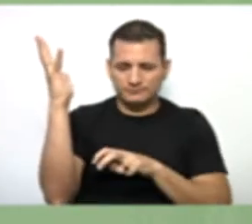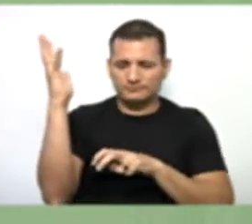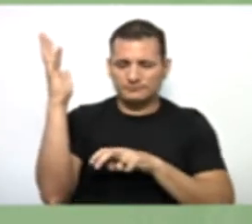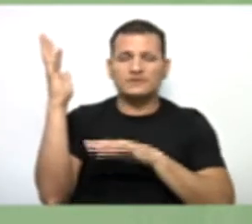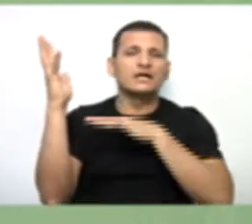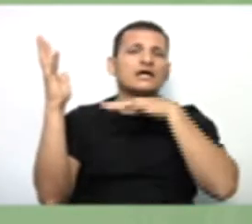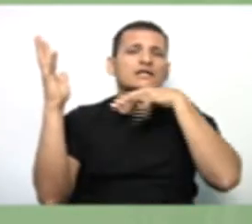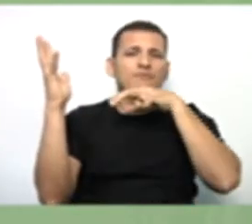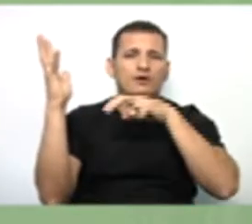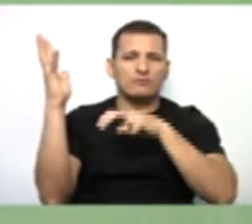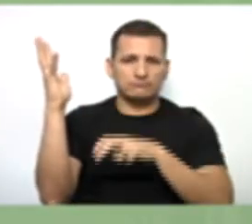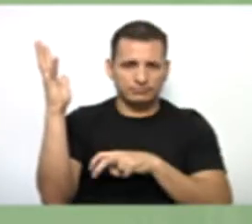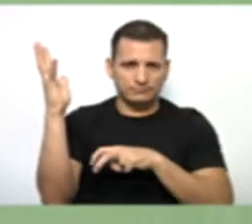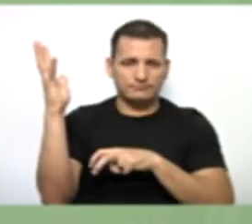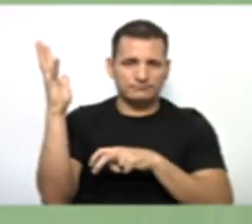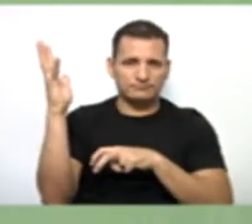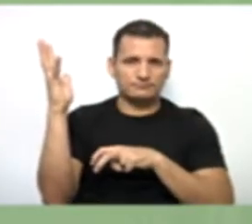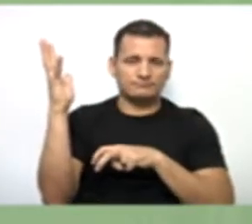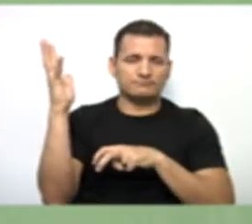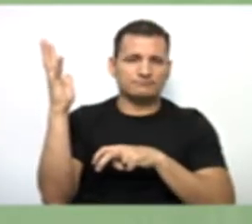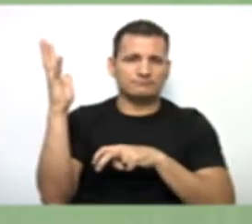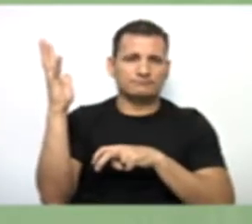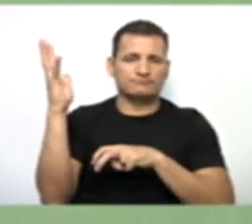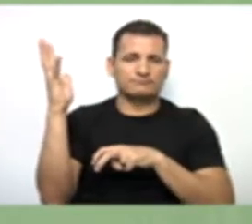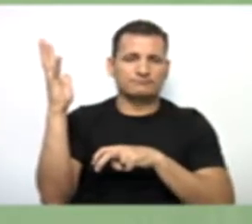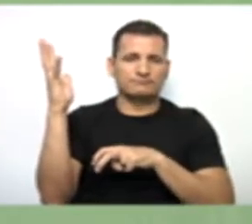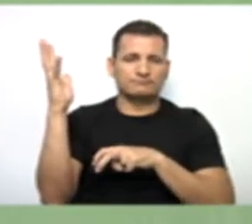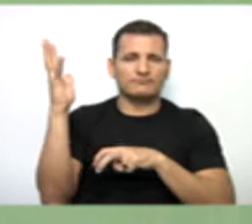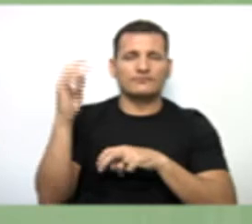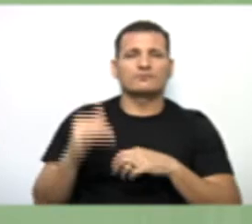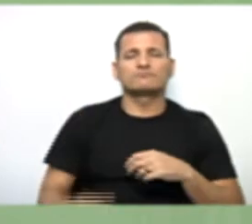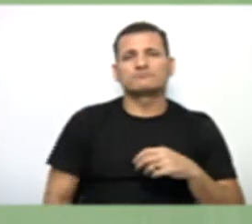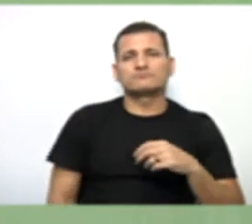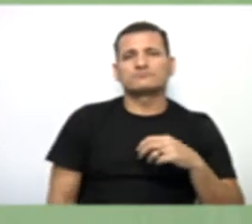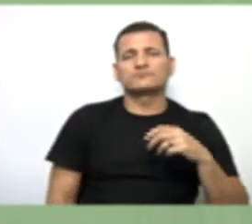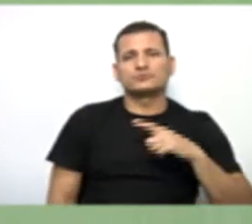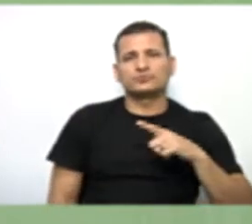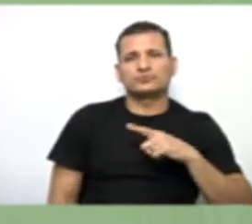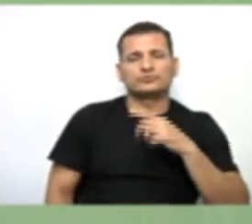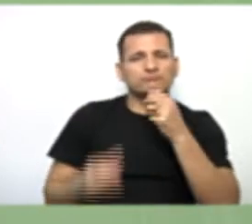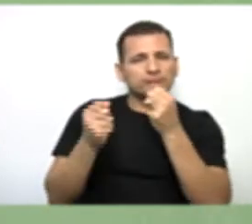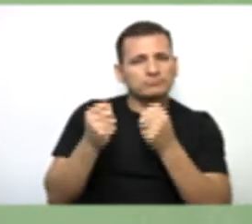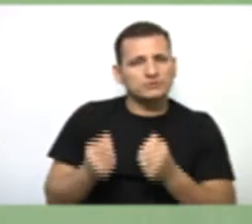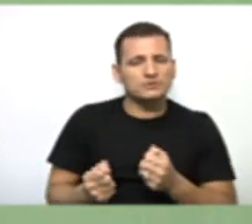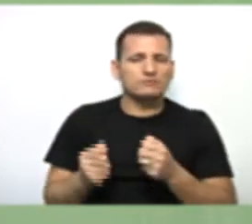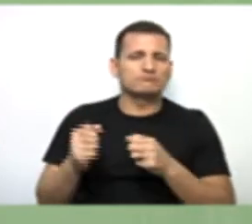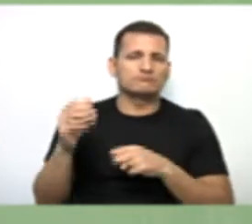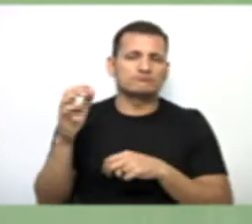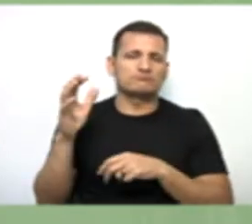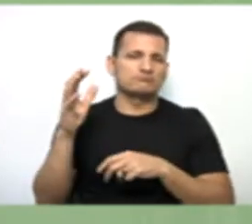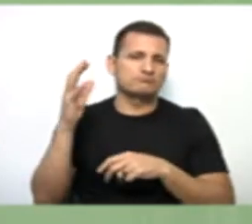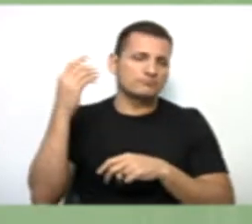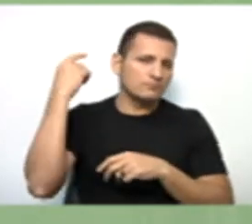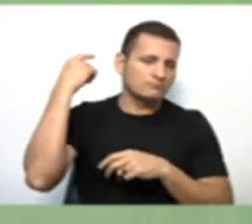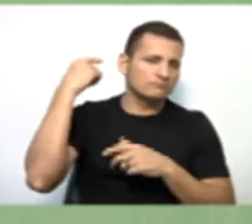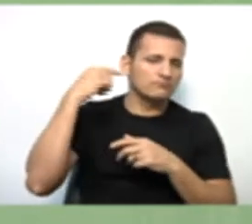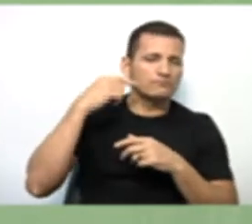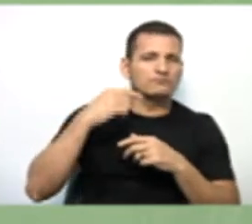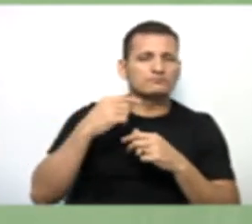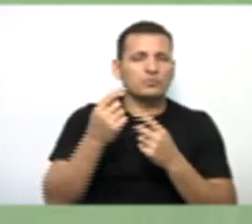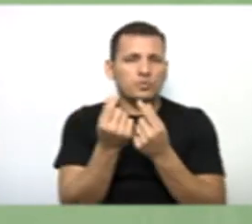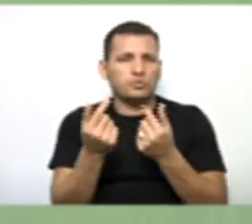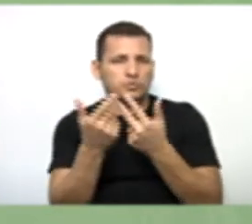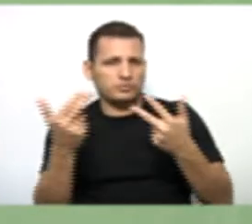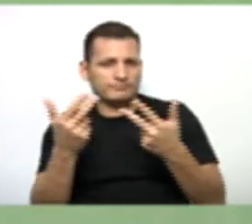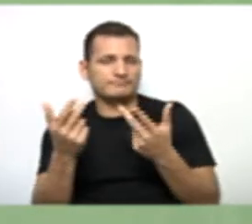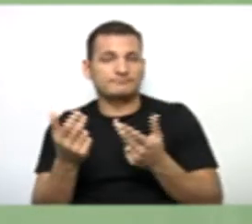distância repousava seus camelos, pesadamente carregados com objetos de valor. O